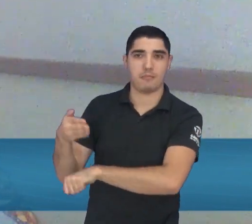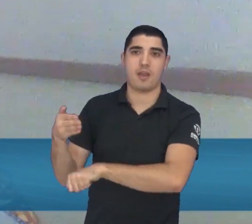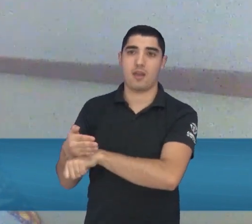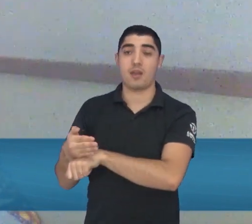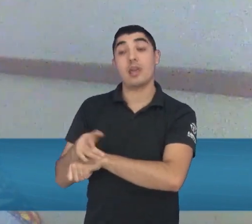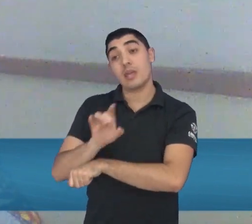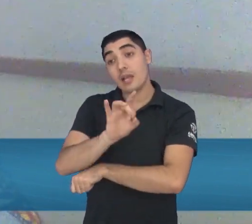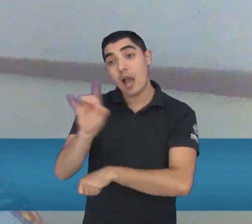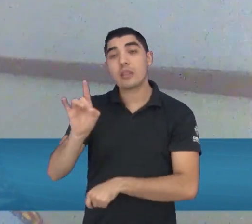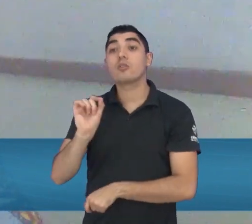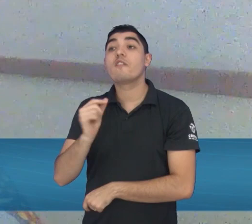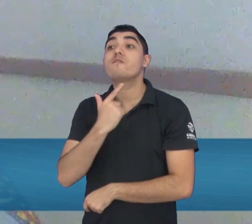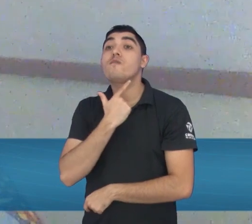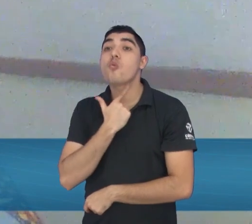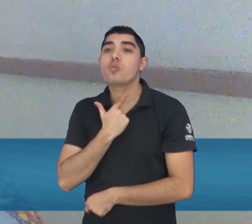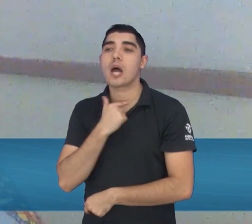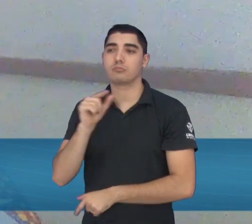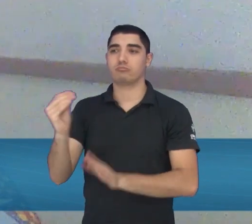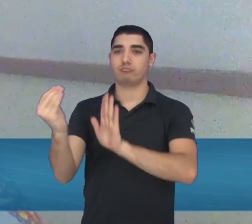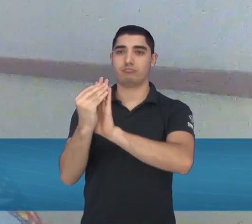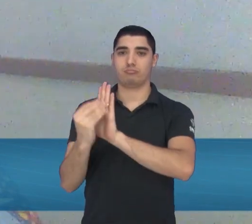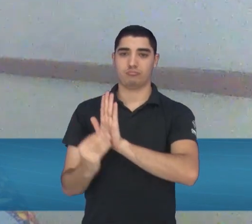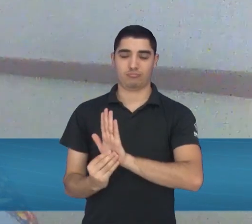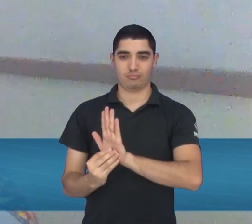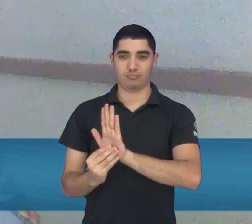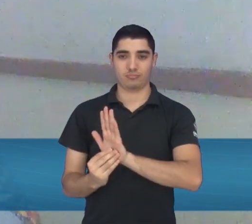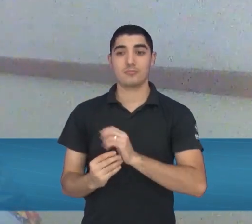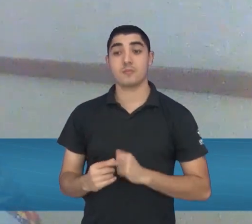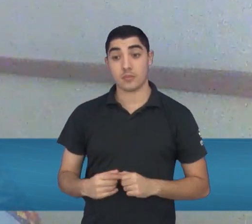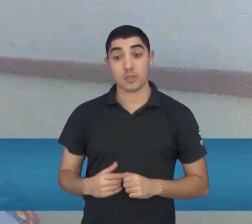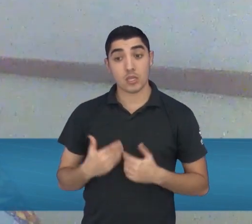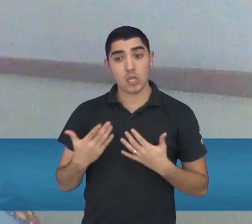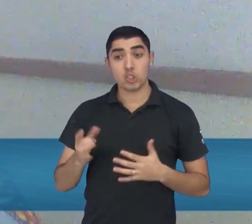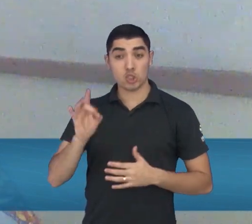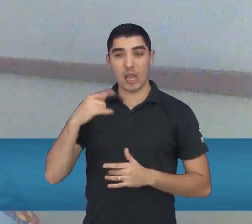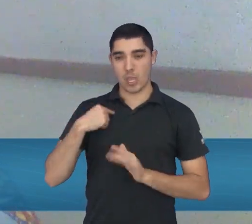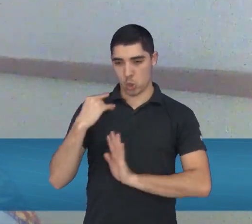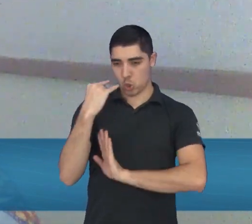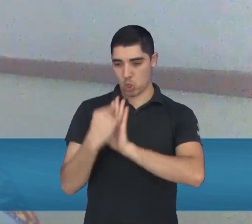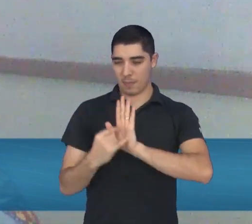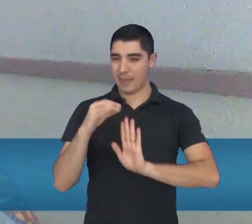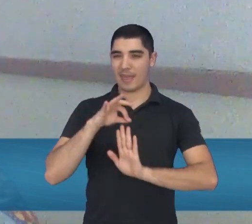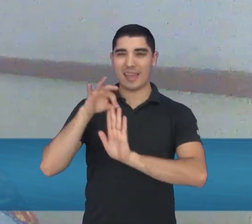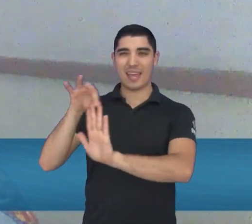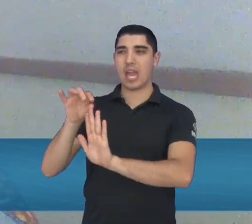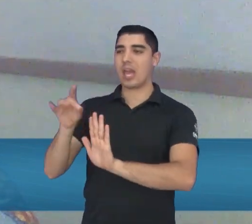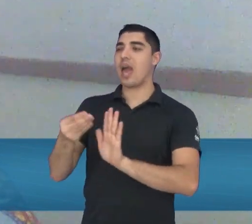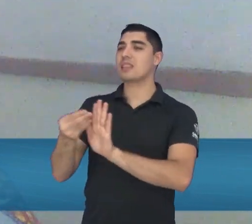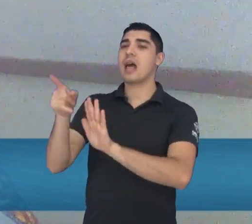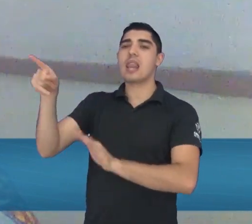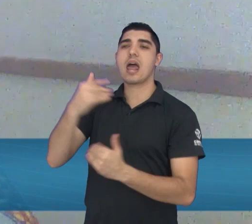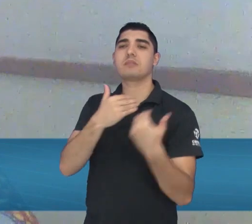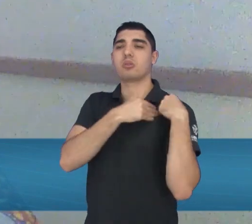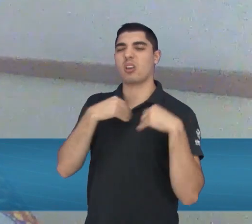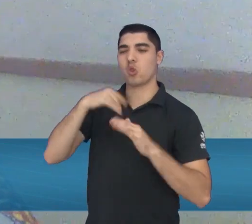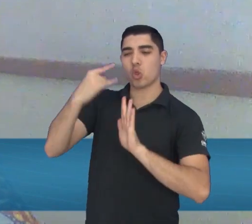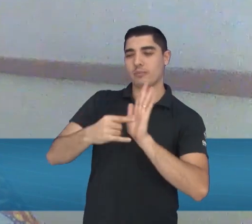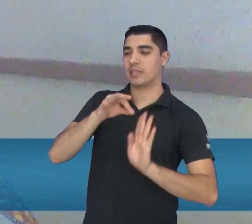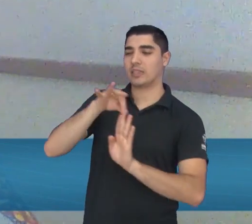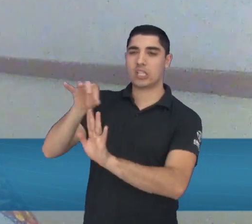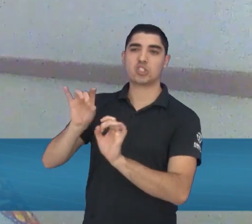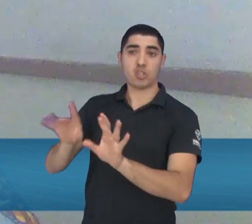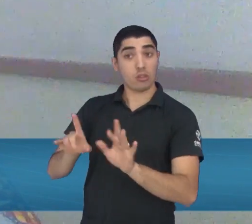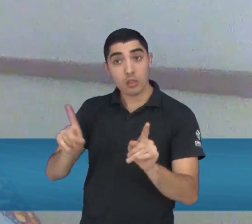vontade. E não somente por procuração, é importante que o morador vá, que ele participe, que ele entenda o que acontece no seu próprio